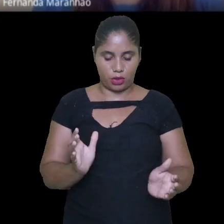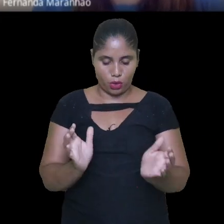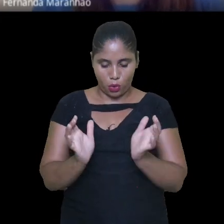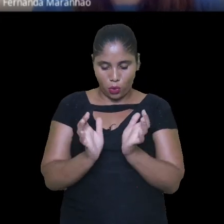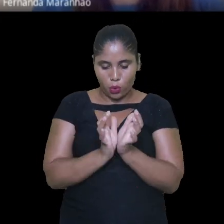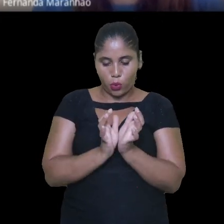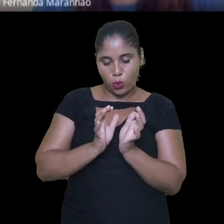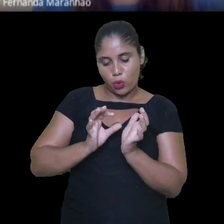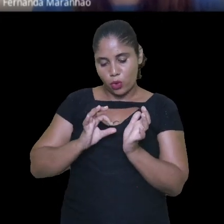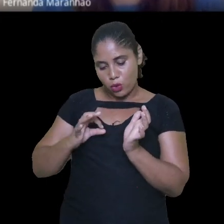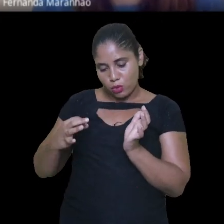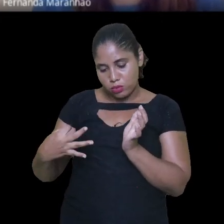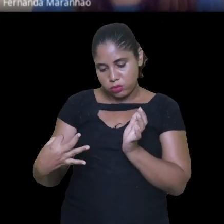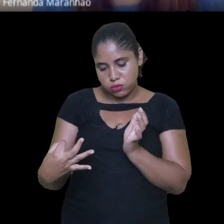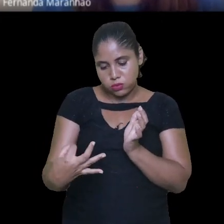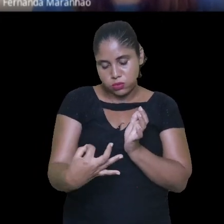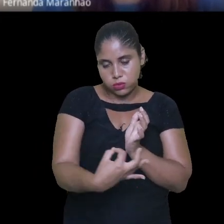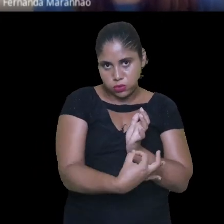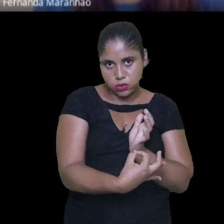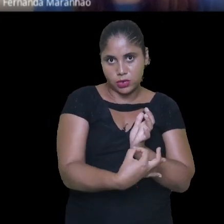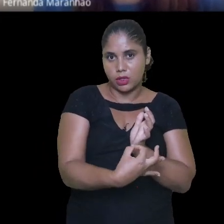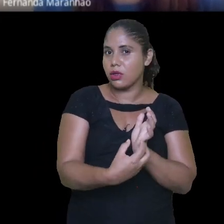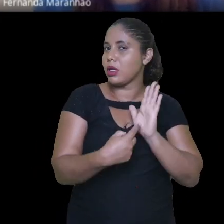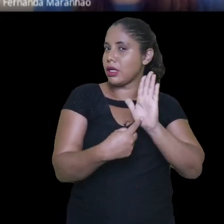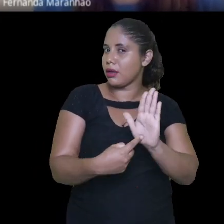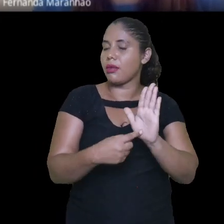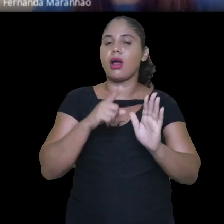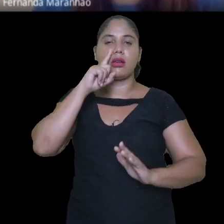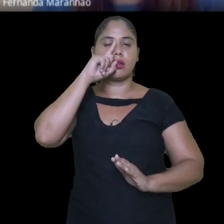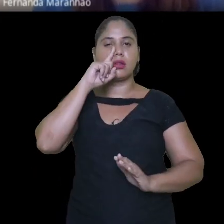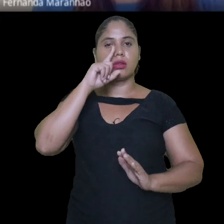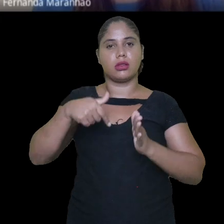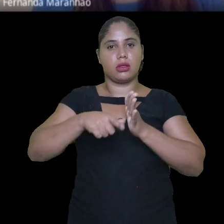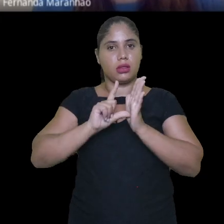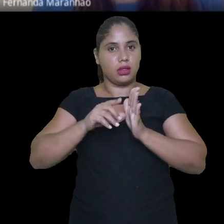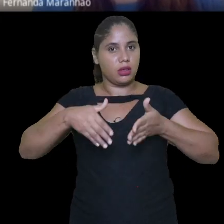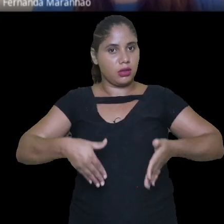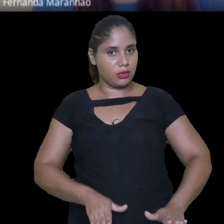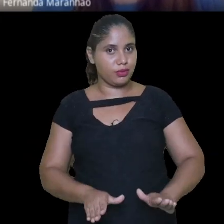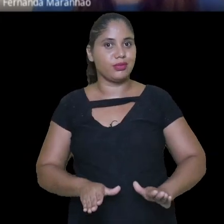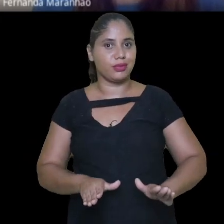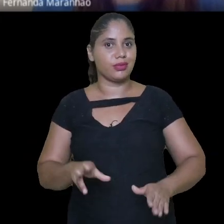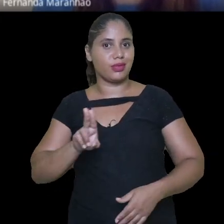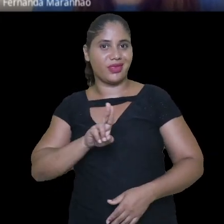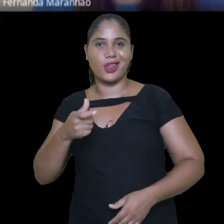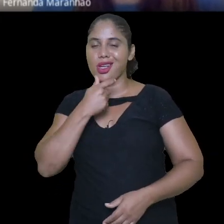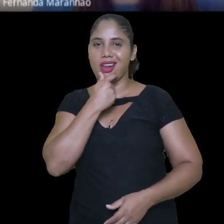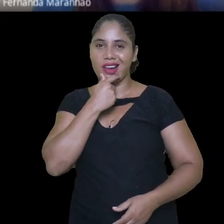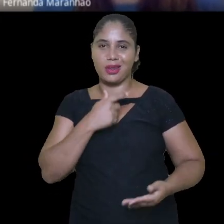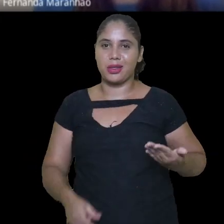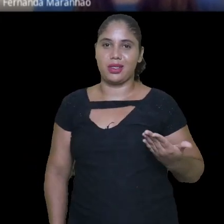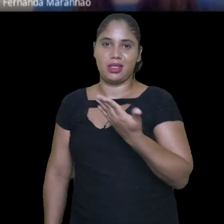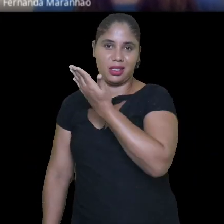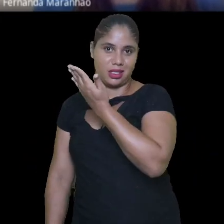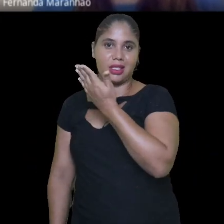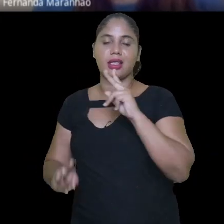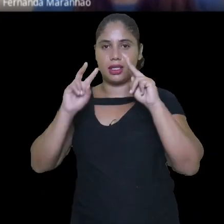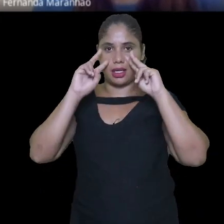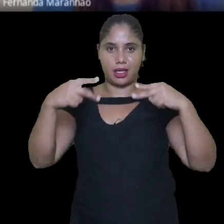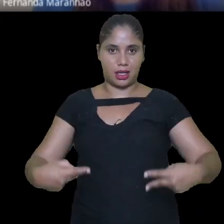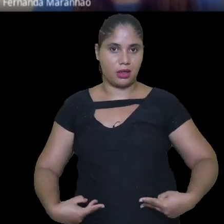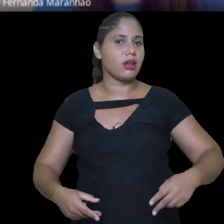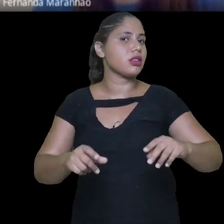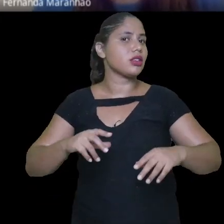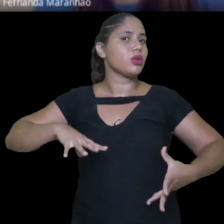ponto de corte, ele é reconhecido em todo o mundo como um valor que realmente agrega informação quando é